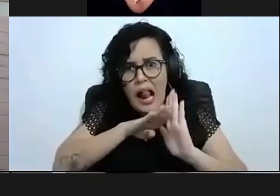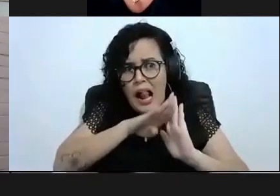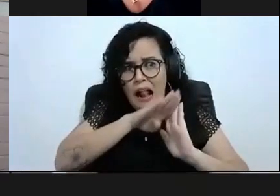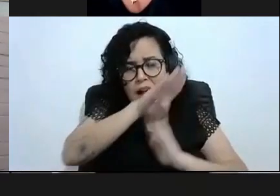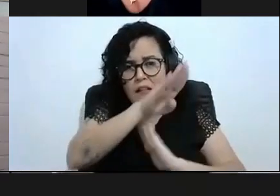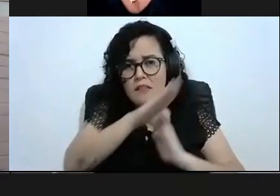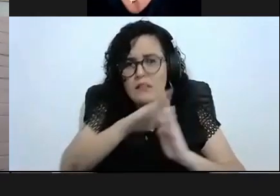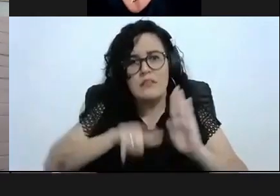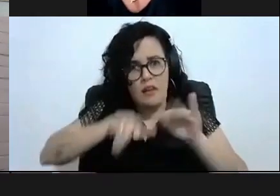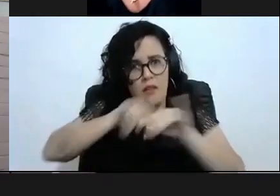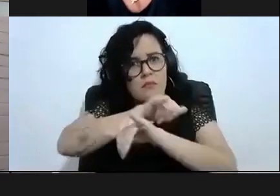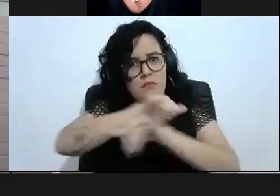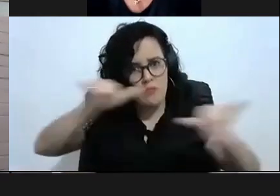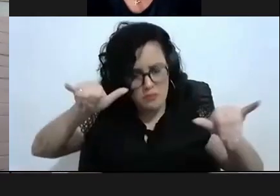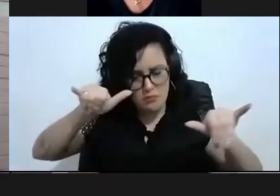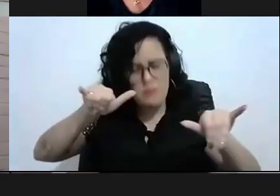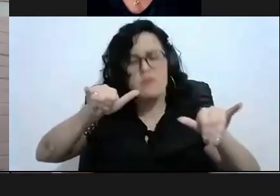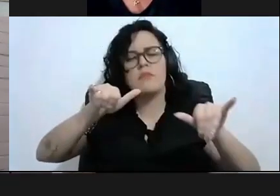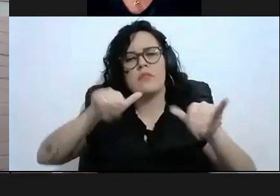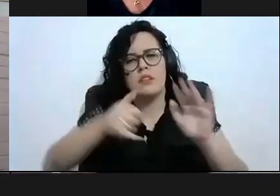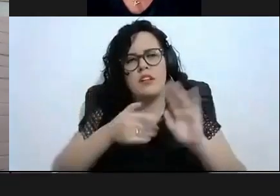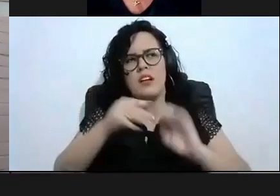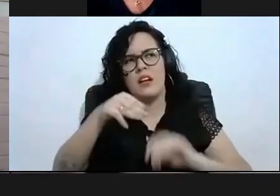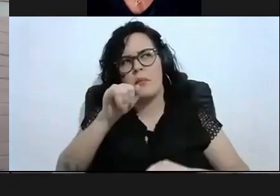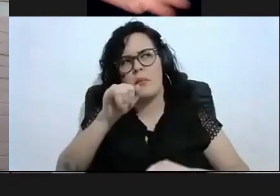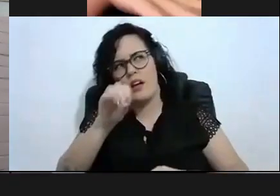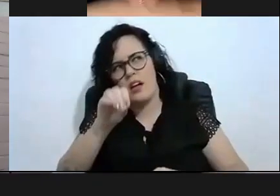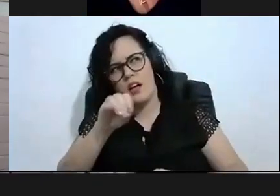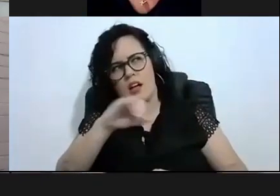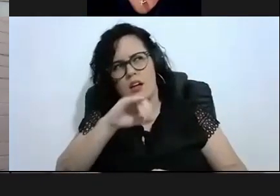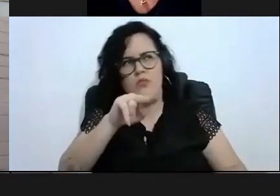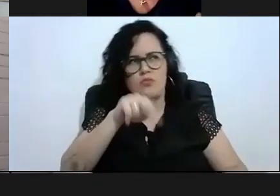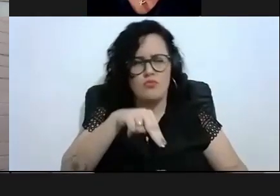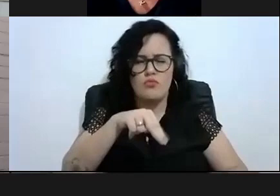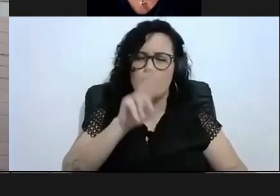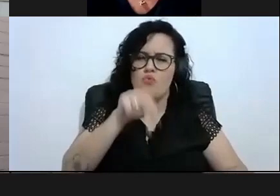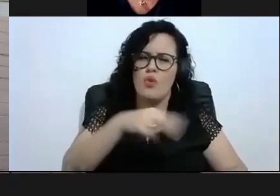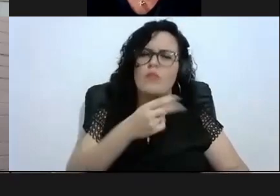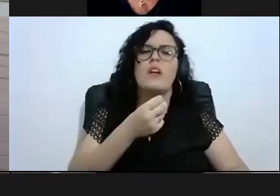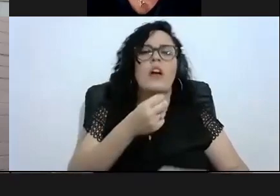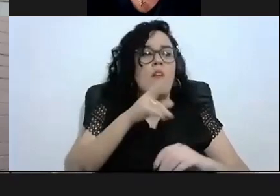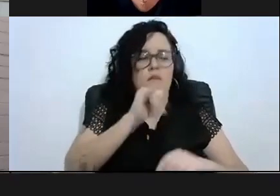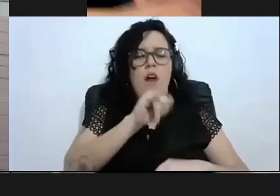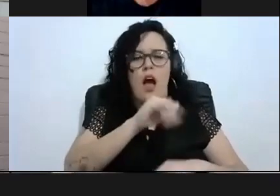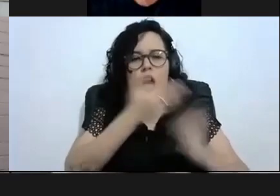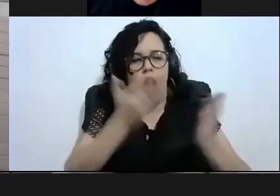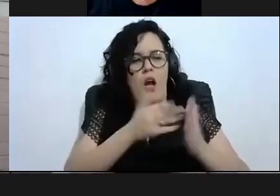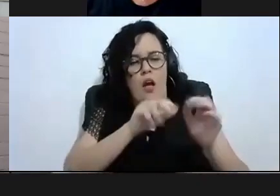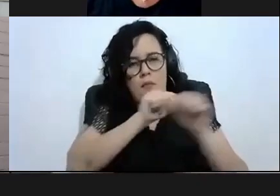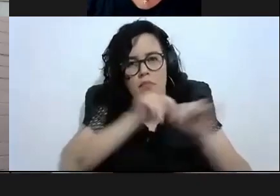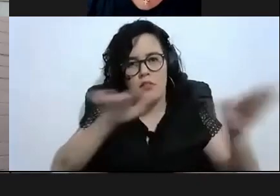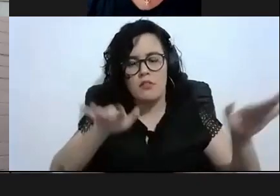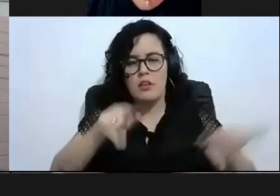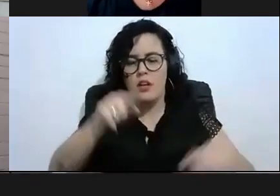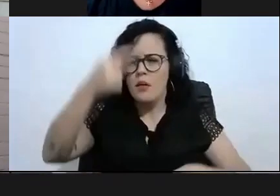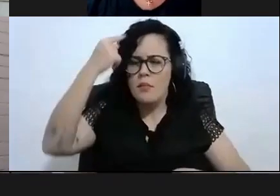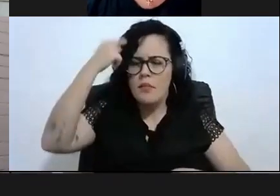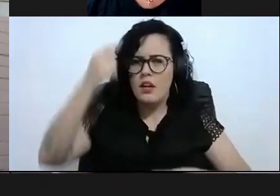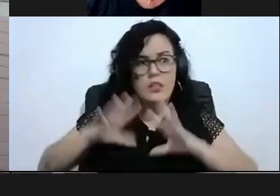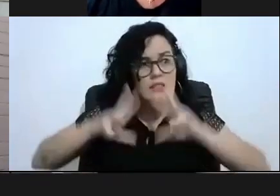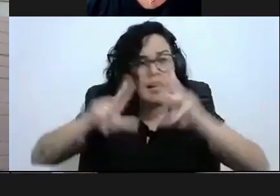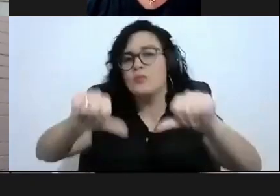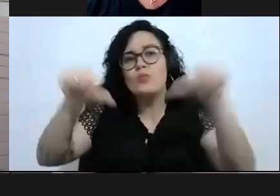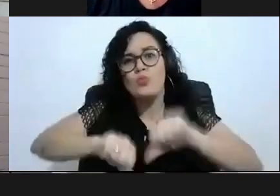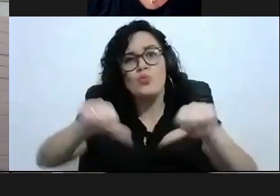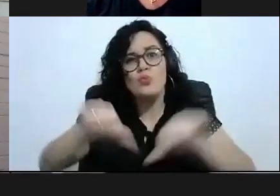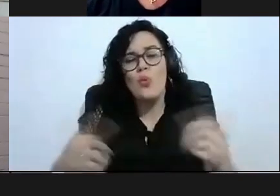pesquisa na edição de maio ou junho, não lembro, que a gente recebeu a pesquisa agora. Então, é tudo ruim.